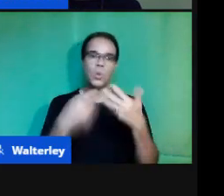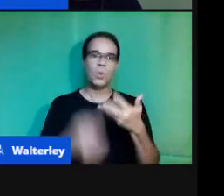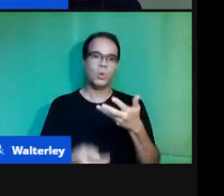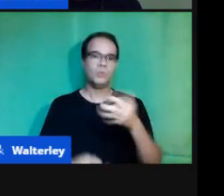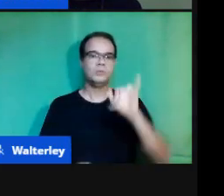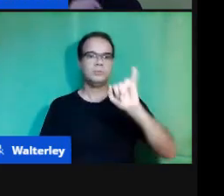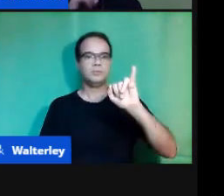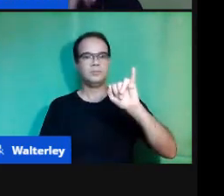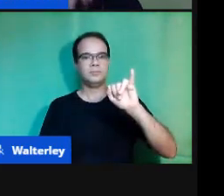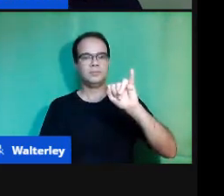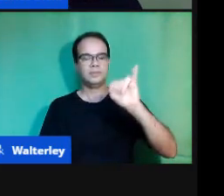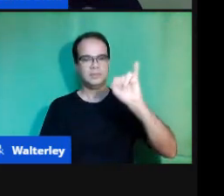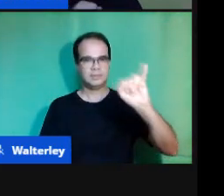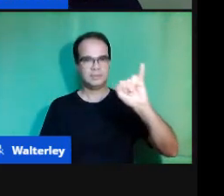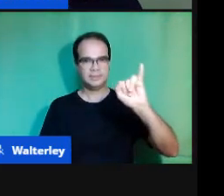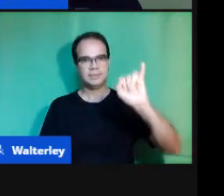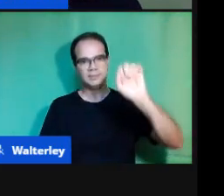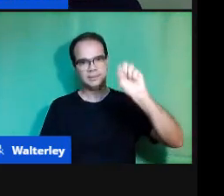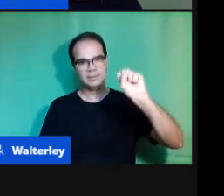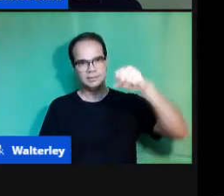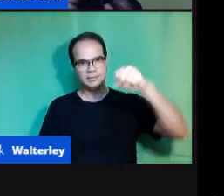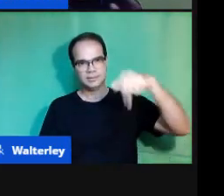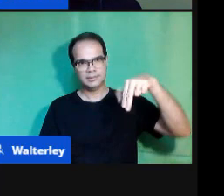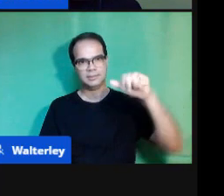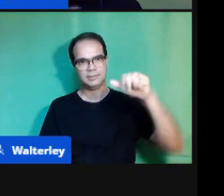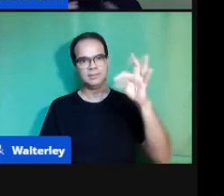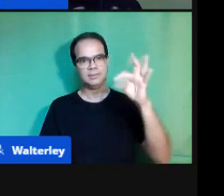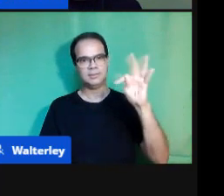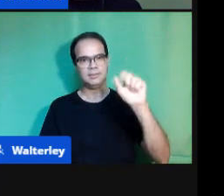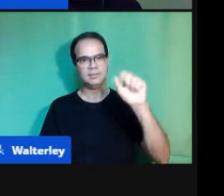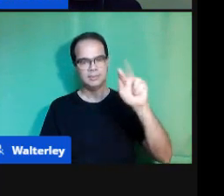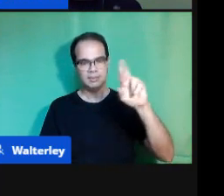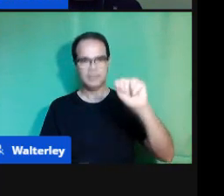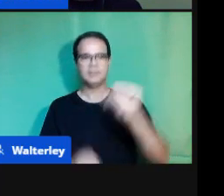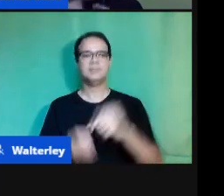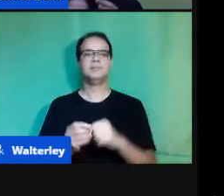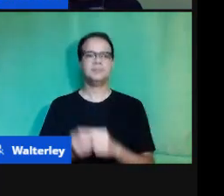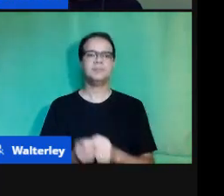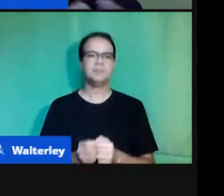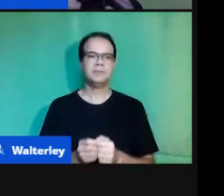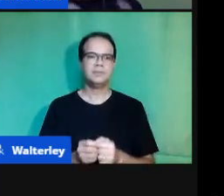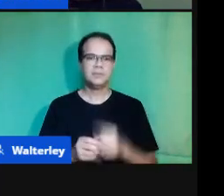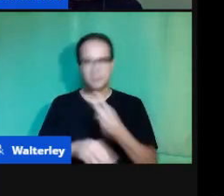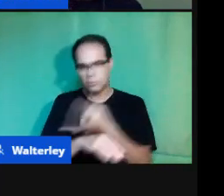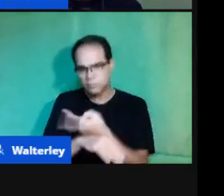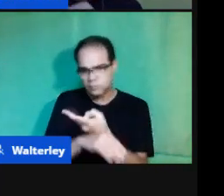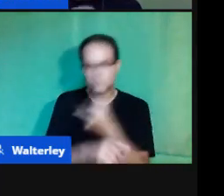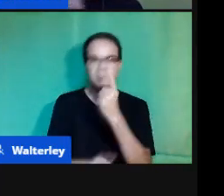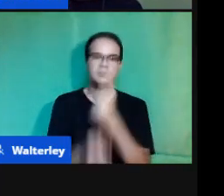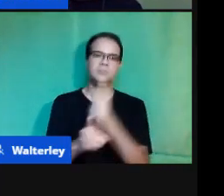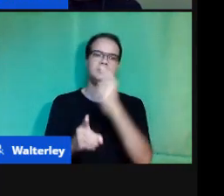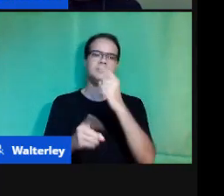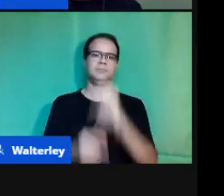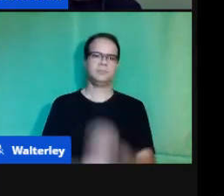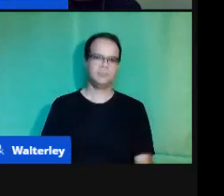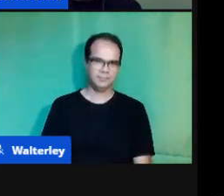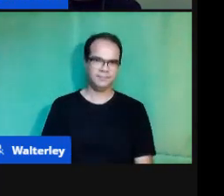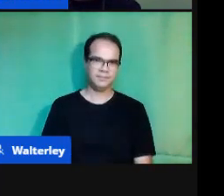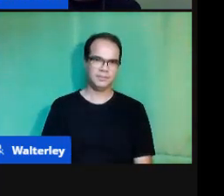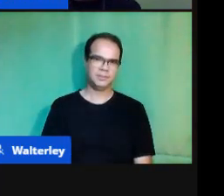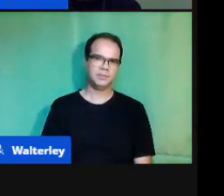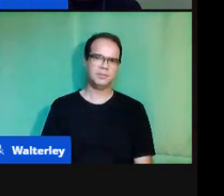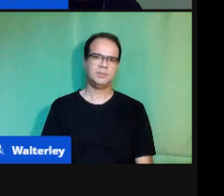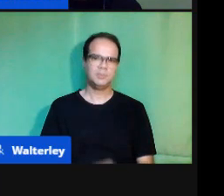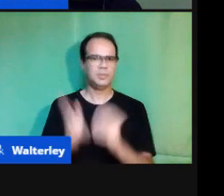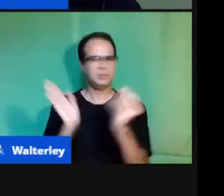Rodrigo Gil, manda para mim que eu comento com você, a gente comenta depois ou posta aqui